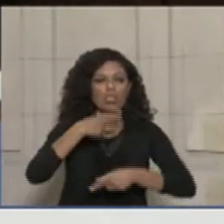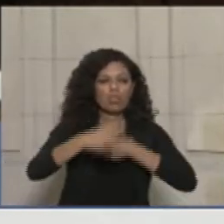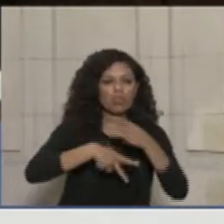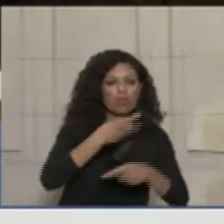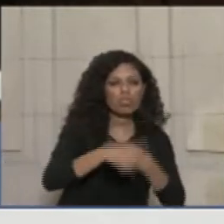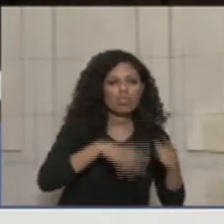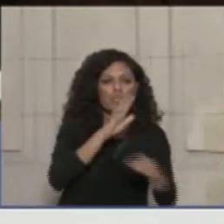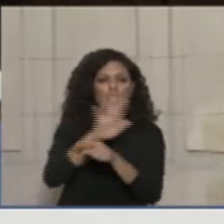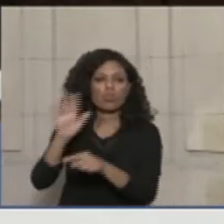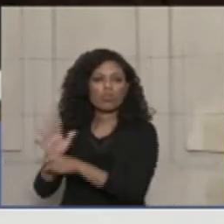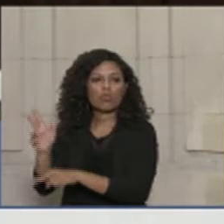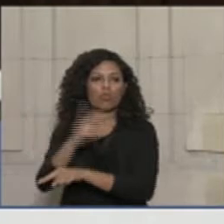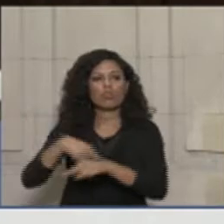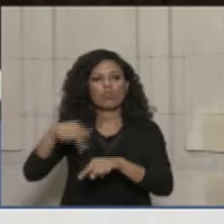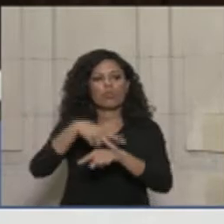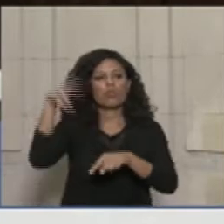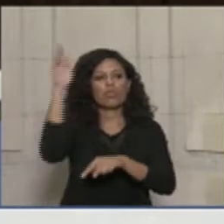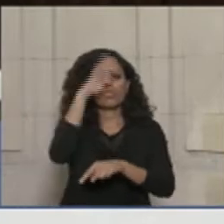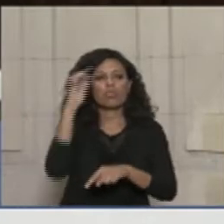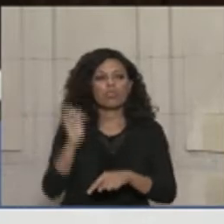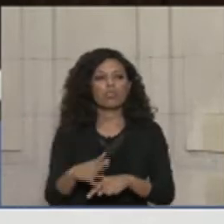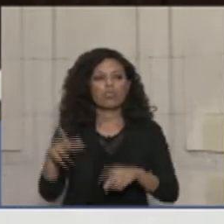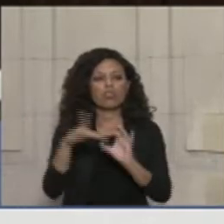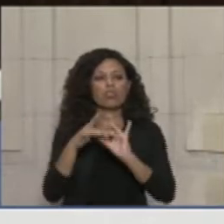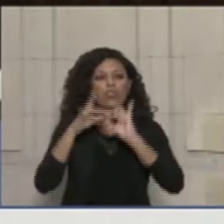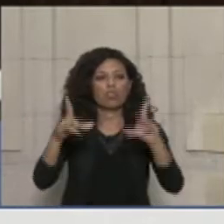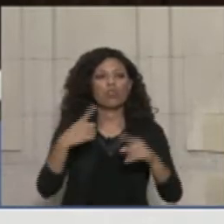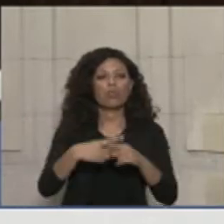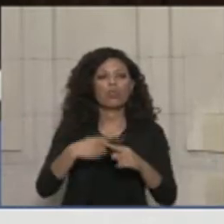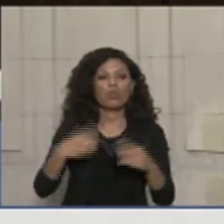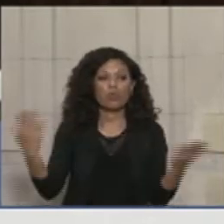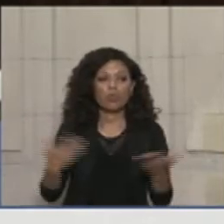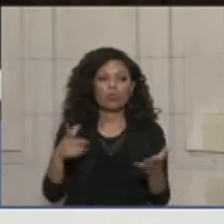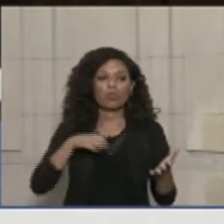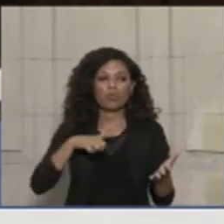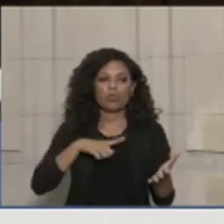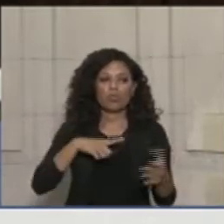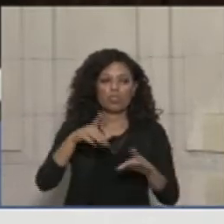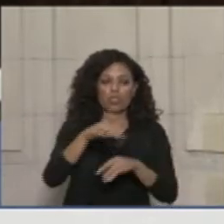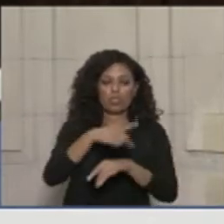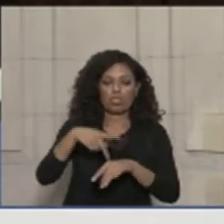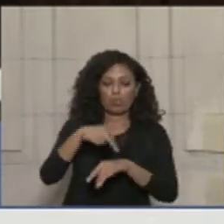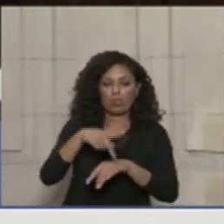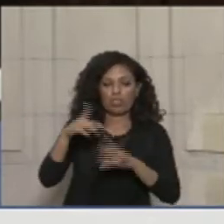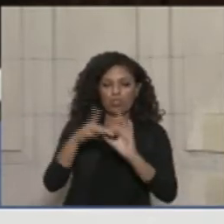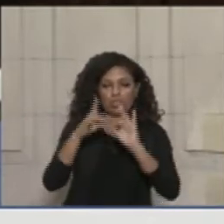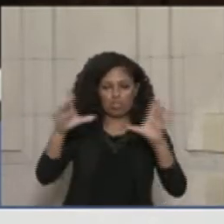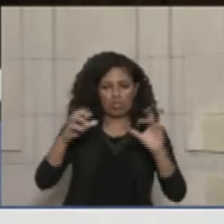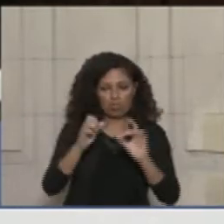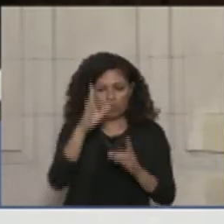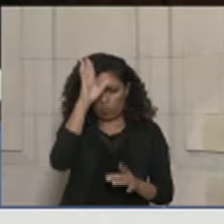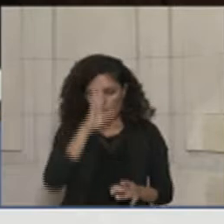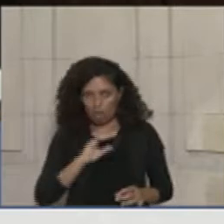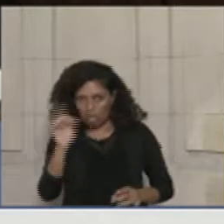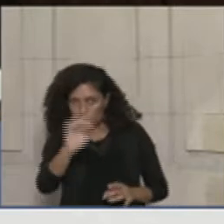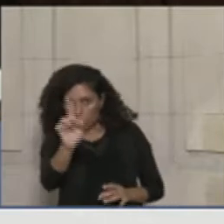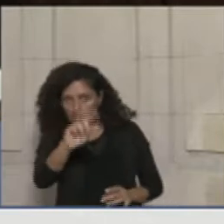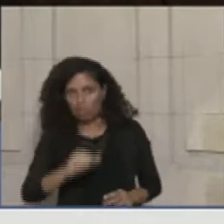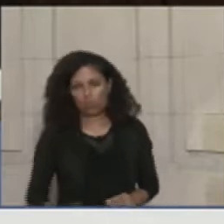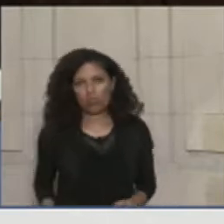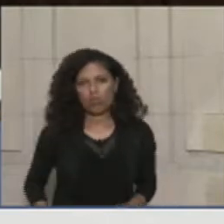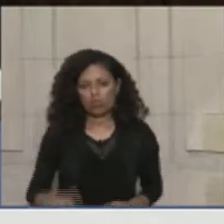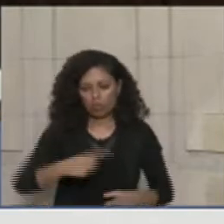até aqui, para que tenhamos a democracia que temos hoje, ela não foi de graça. Conseguir eleger